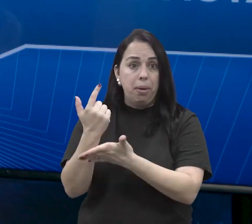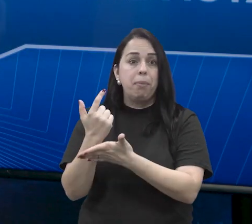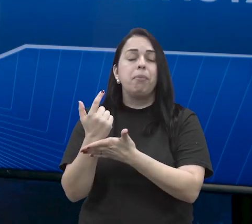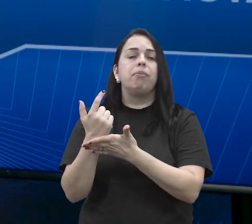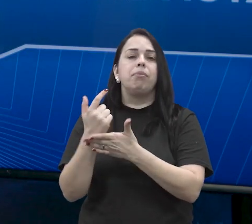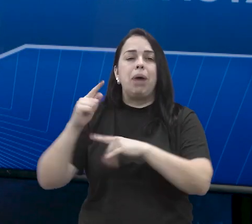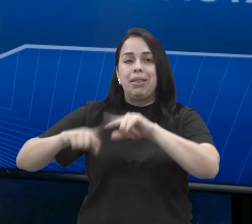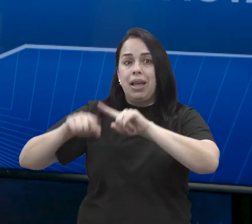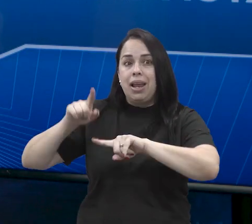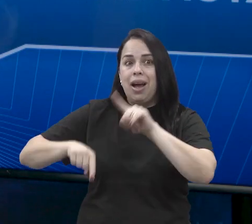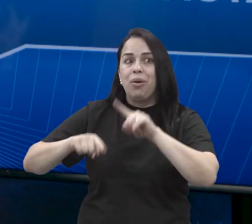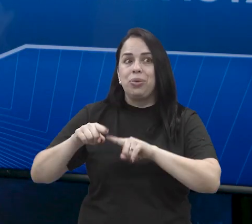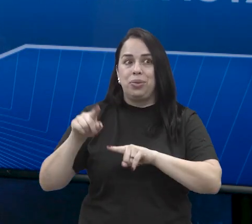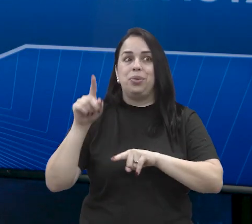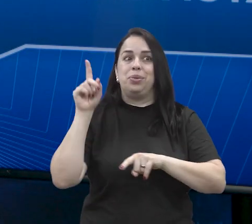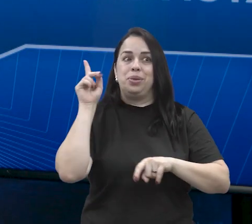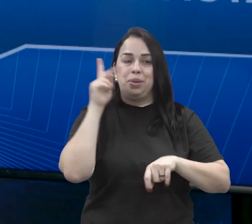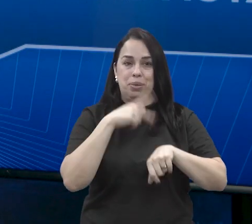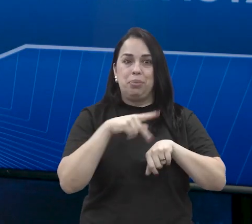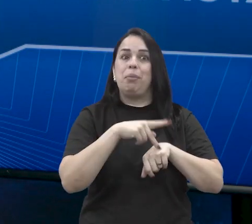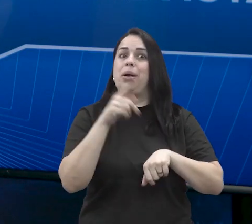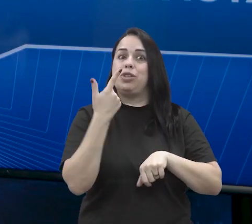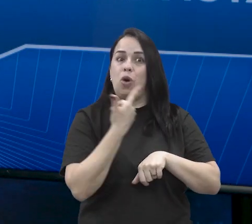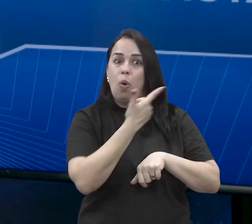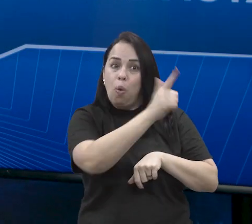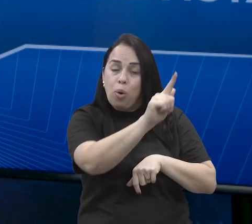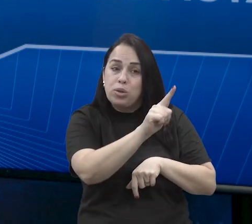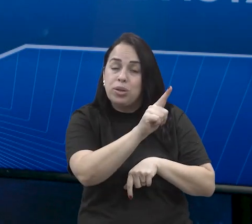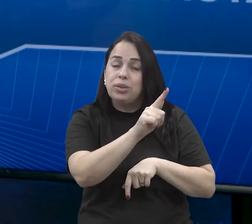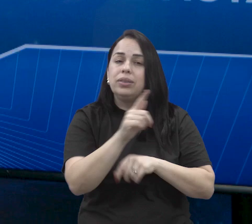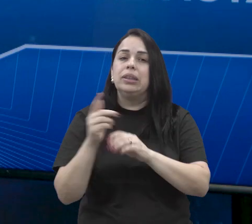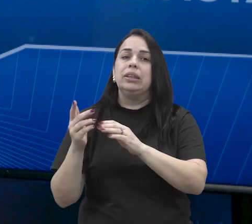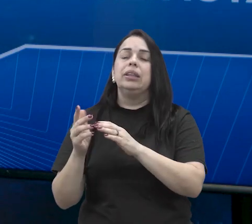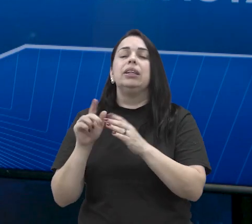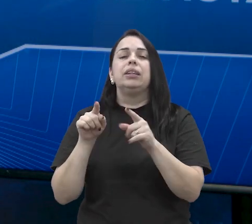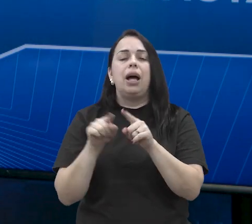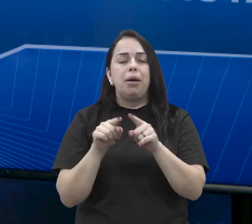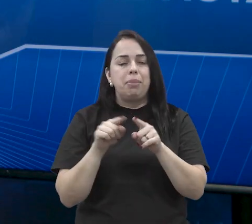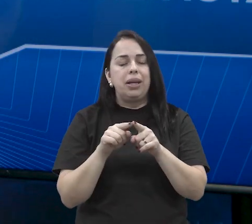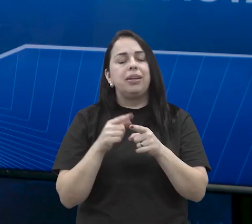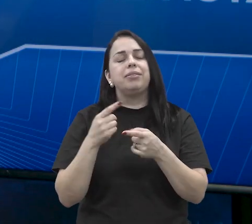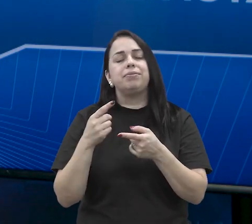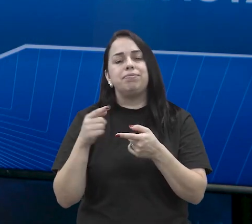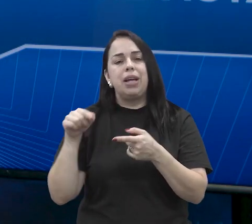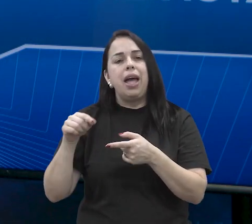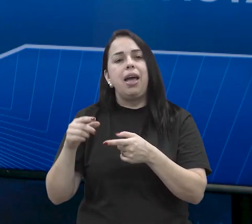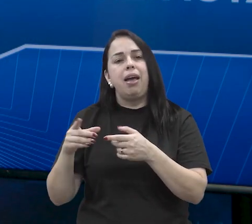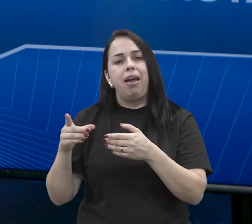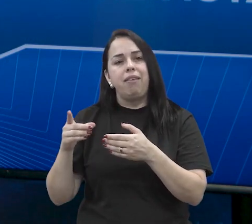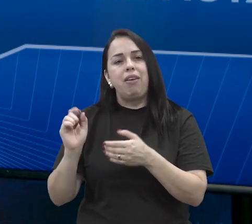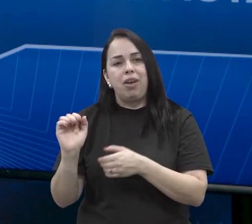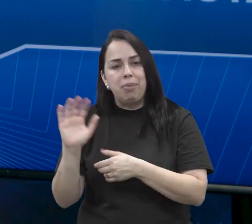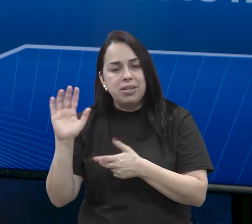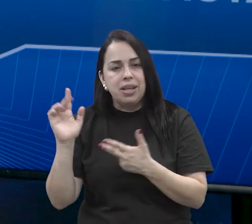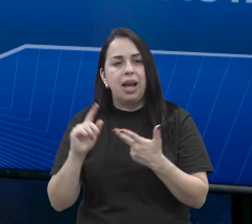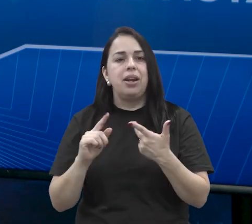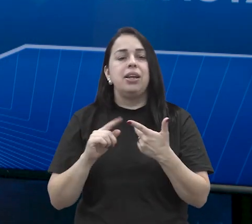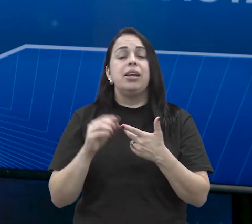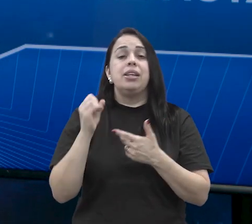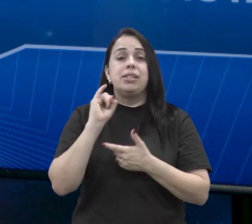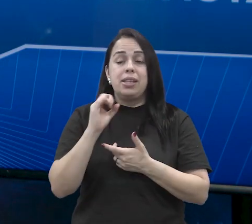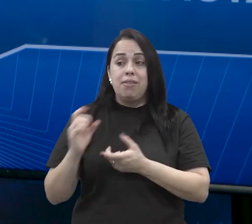importado, esse produto vai estar mais caro. Os produtos nacionais que são exportados, a tendência é o produtor privilegiar